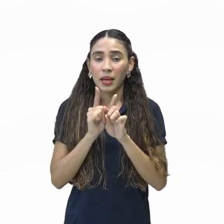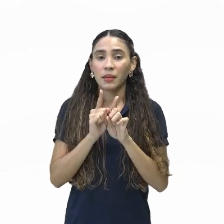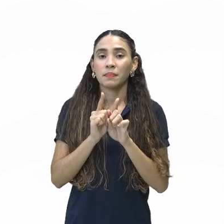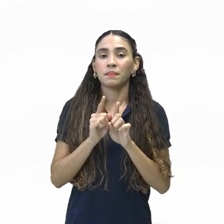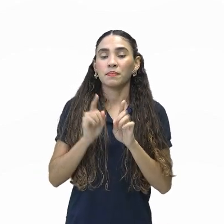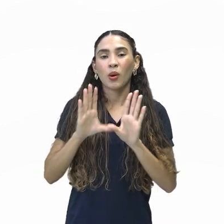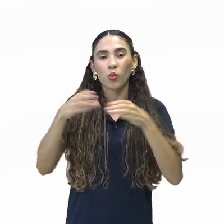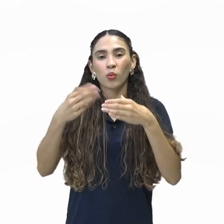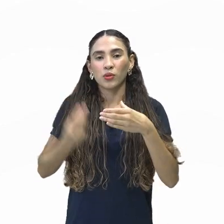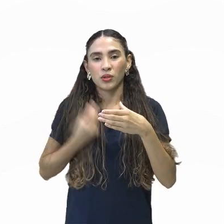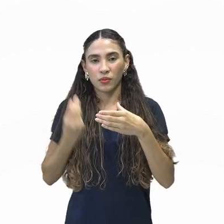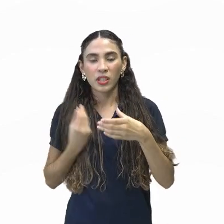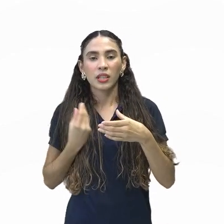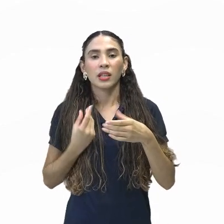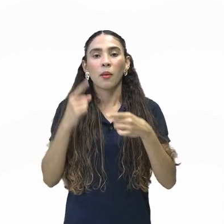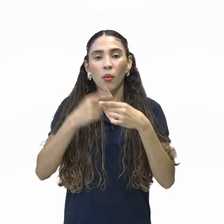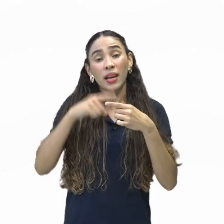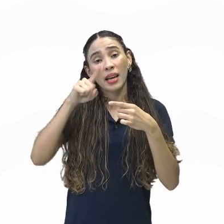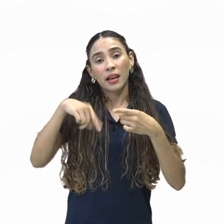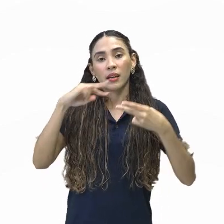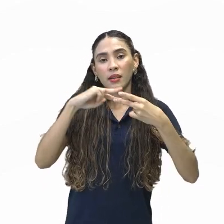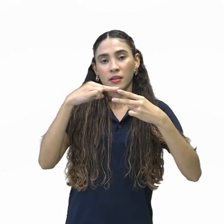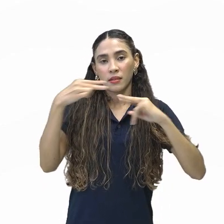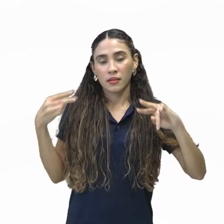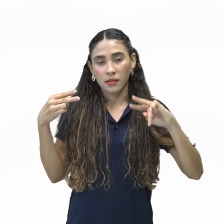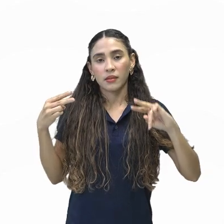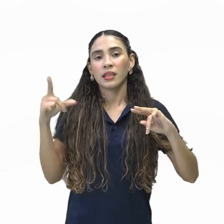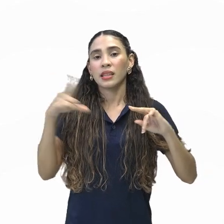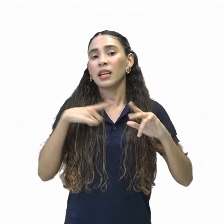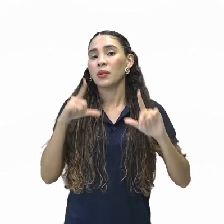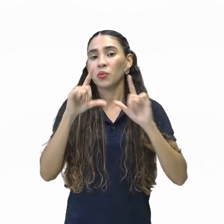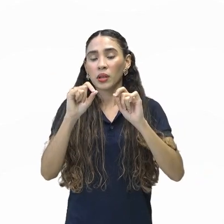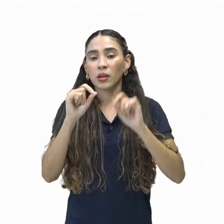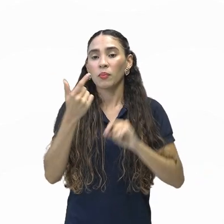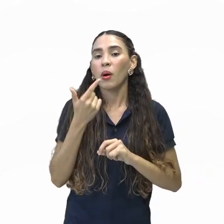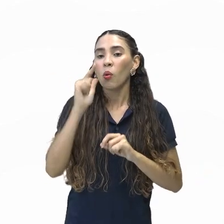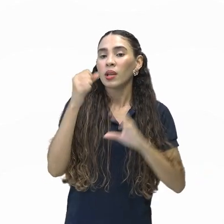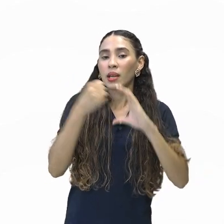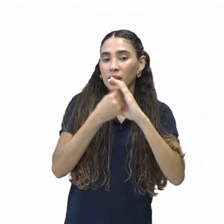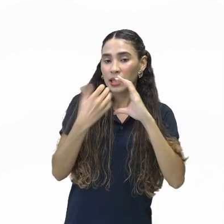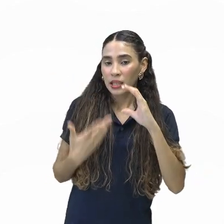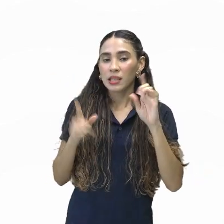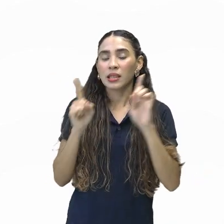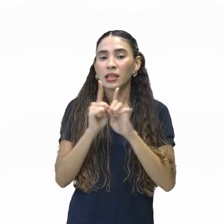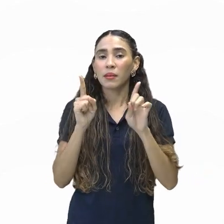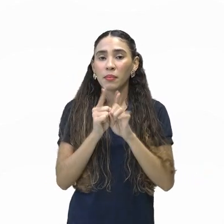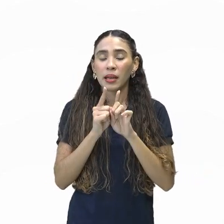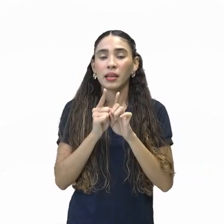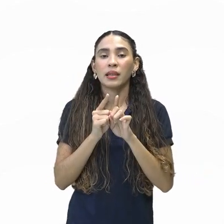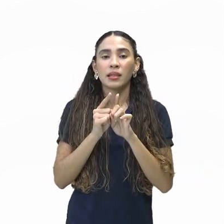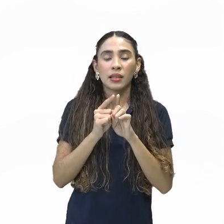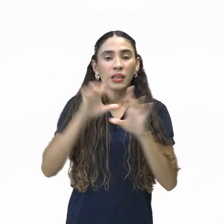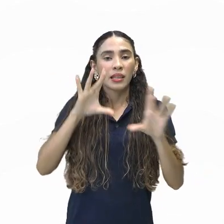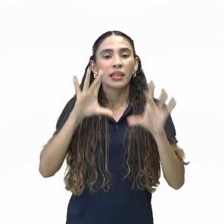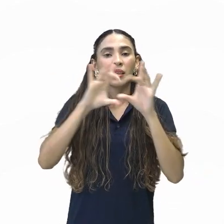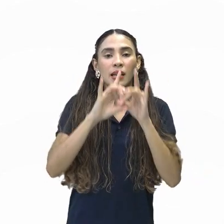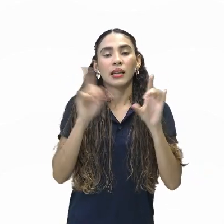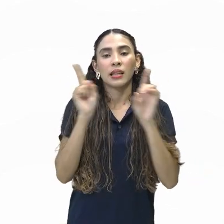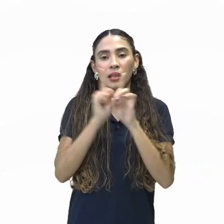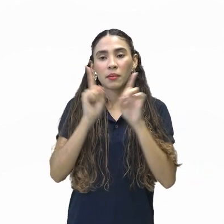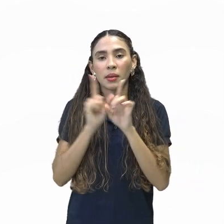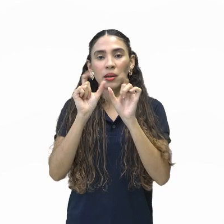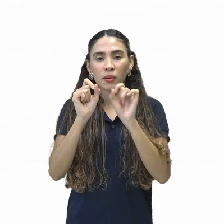indivíduos, já que a gente está falando de hereditariedade, nós temos aí uma outra característica bem intrínseca, bem ligada